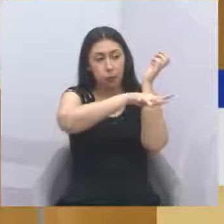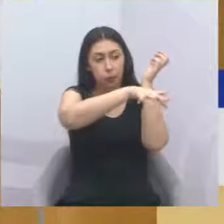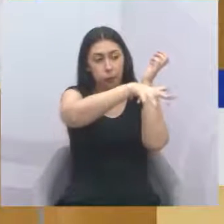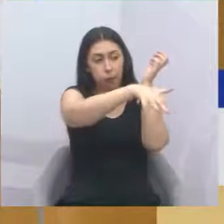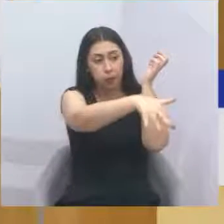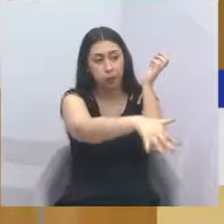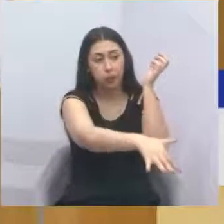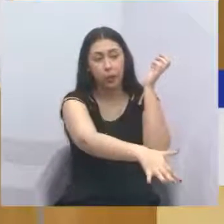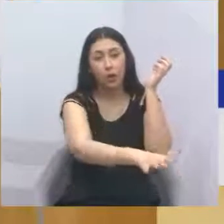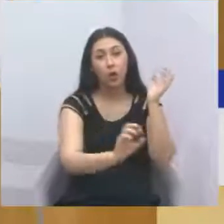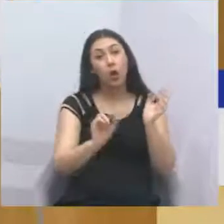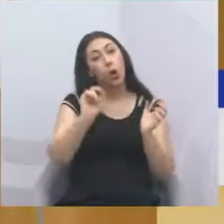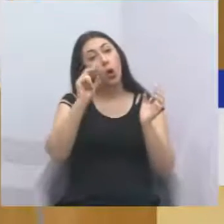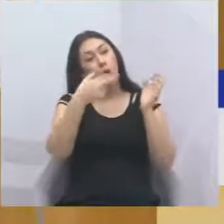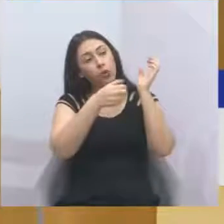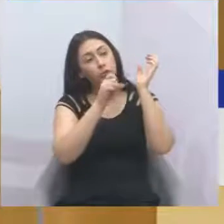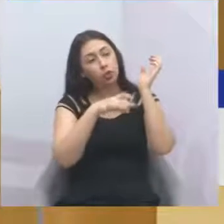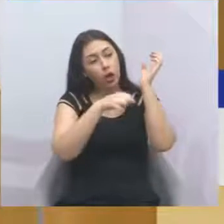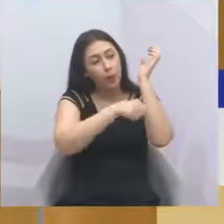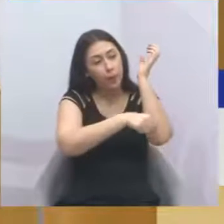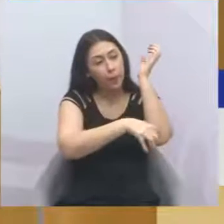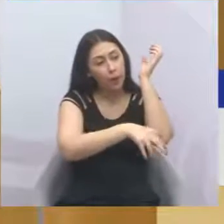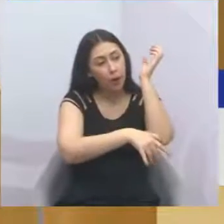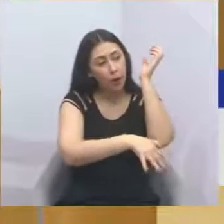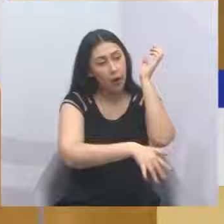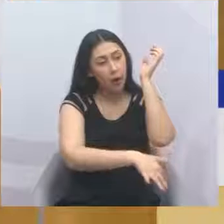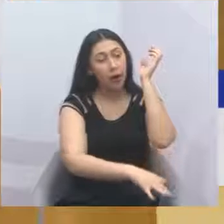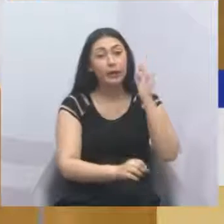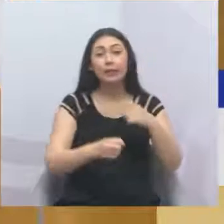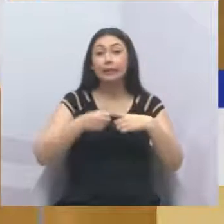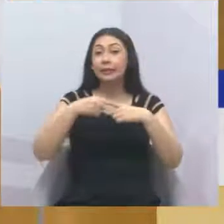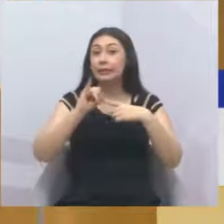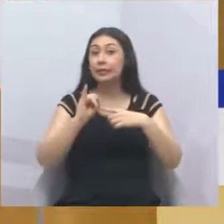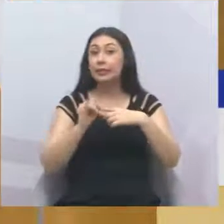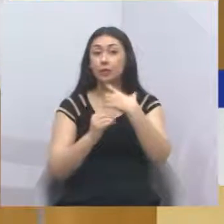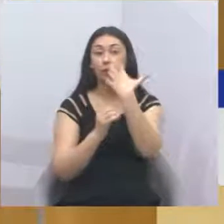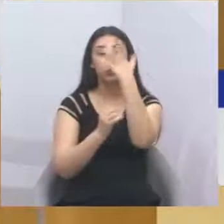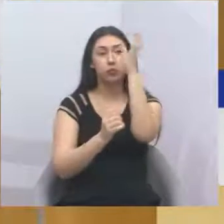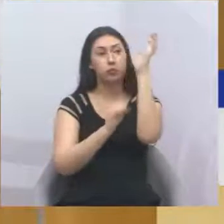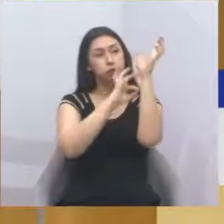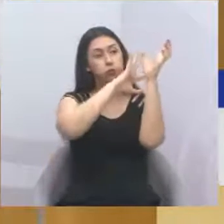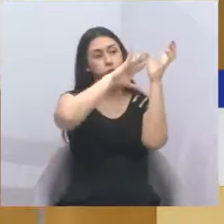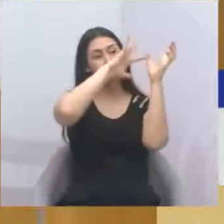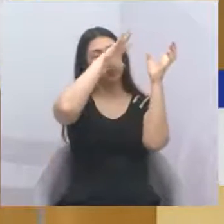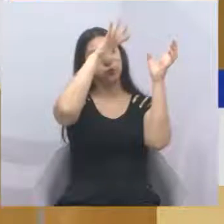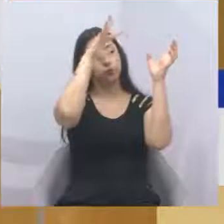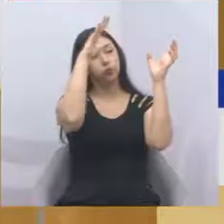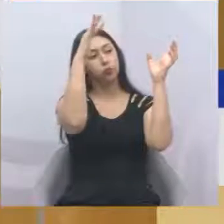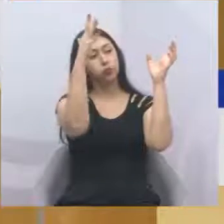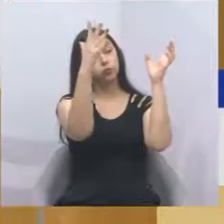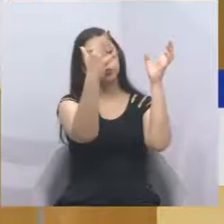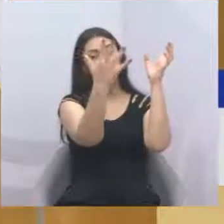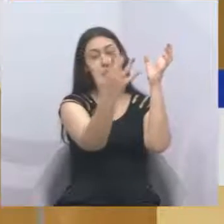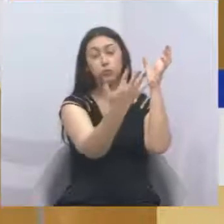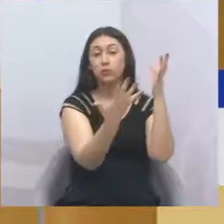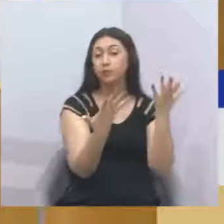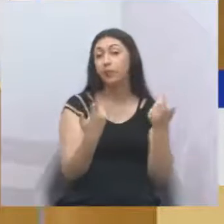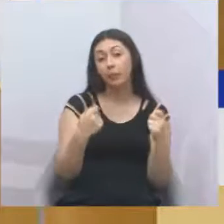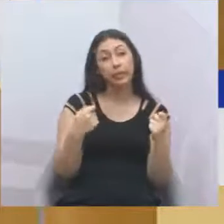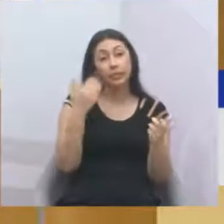ela vai crescer, a copa dela se vai ficar muito grande, causando um transtorno futuro.